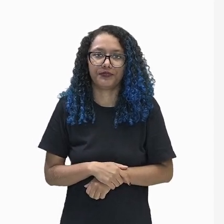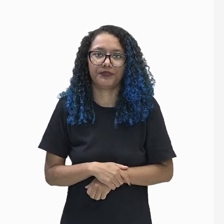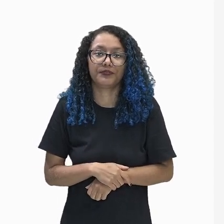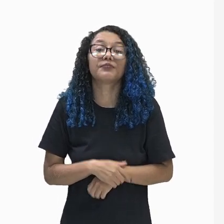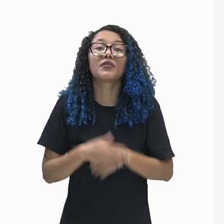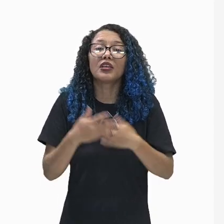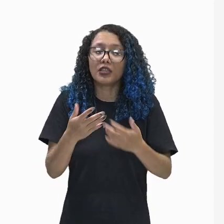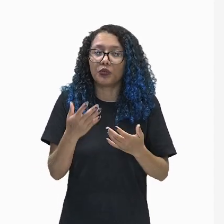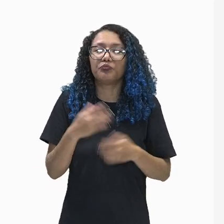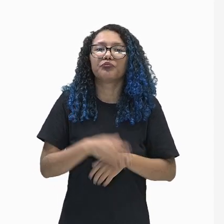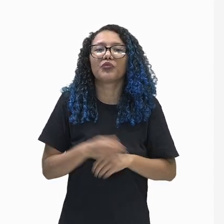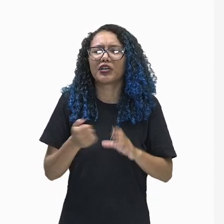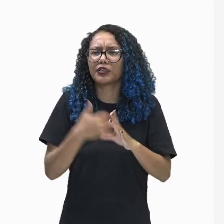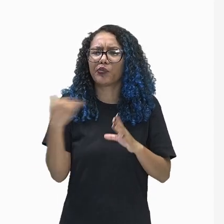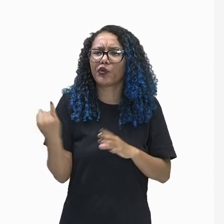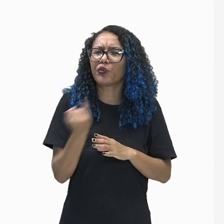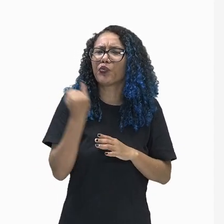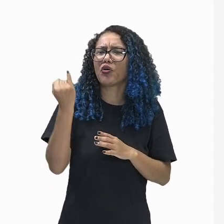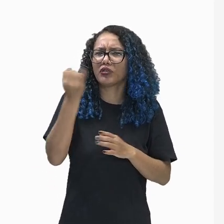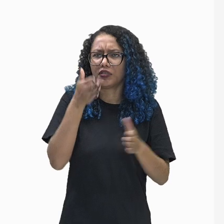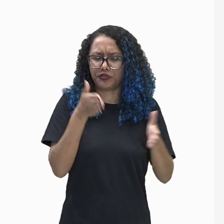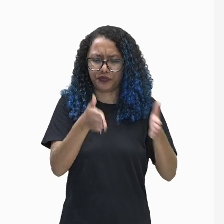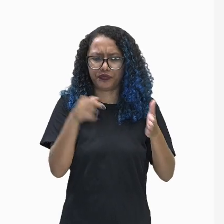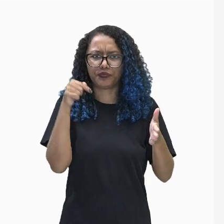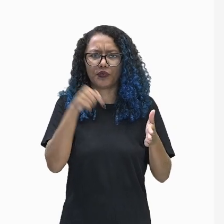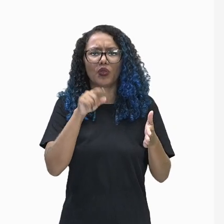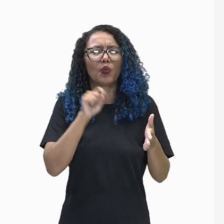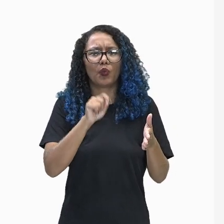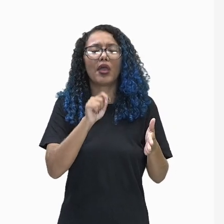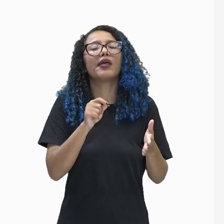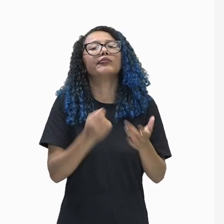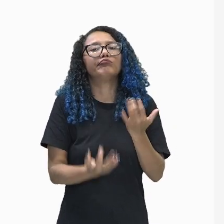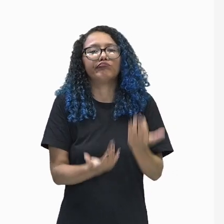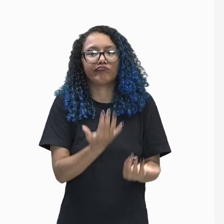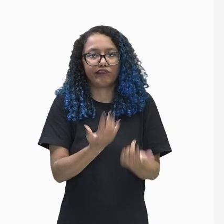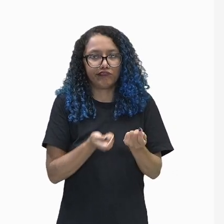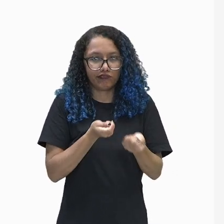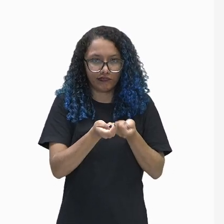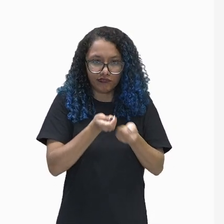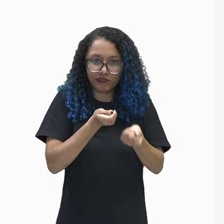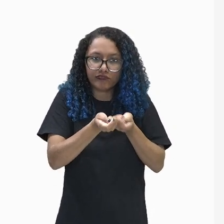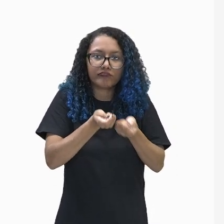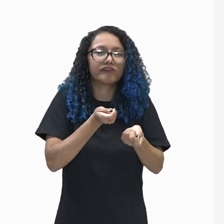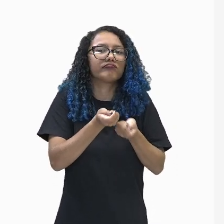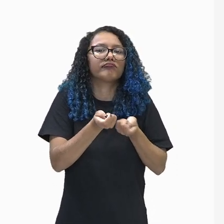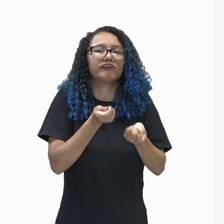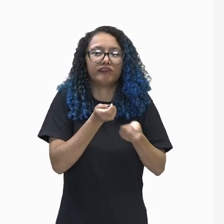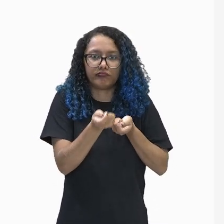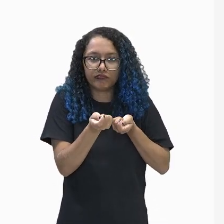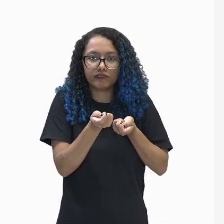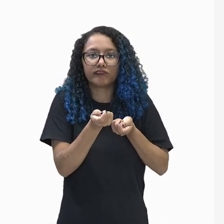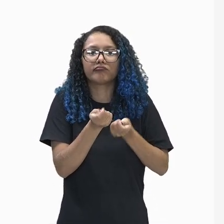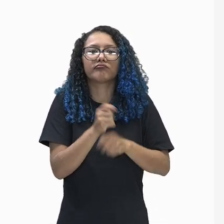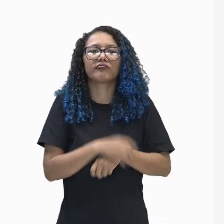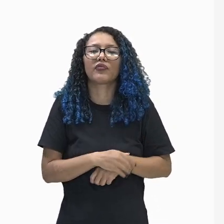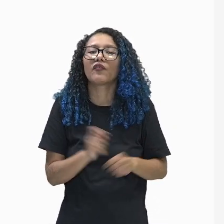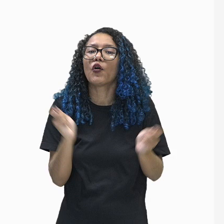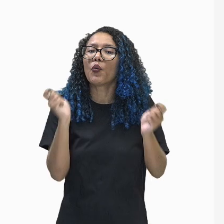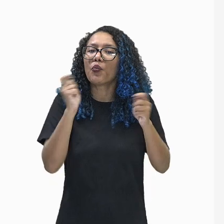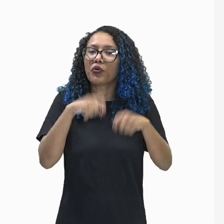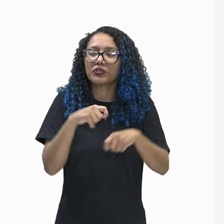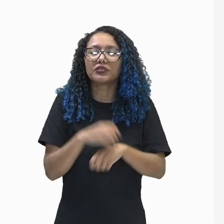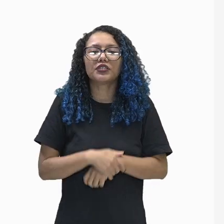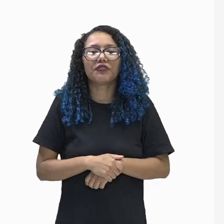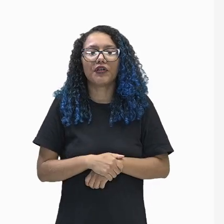nessa época foi o uso do controle do fogo, que permitiu a melhora das condições